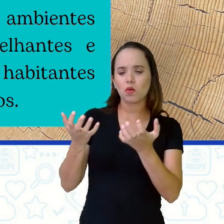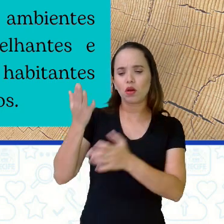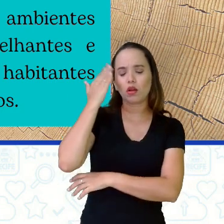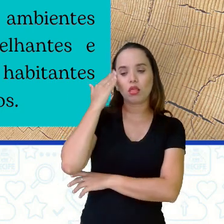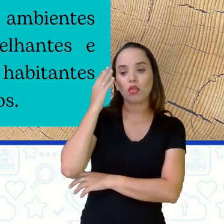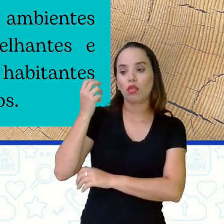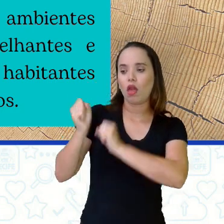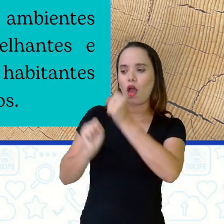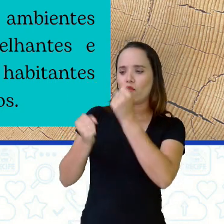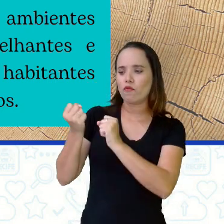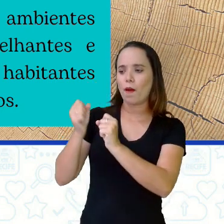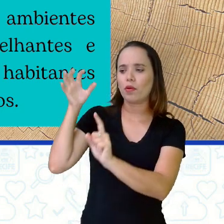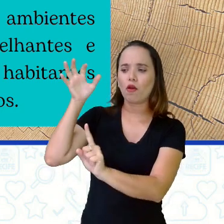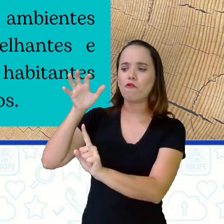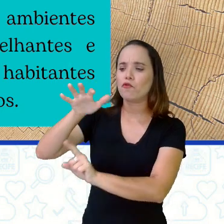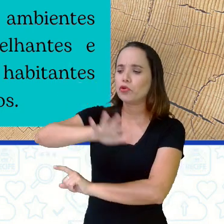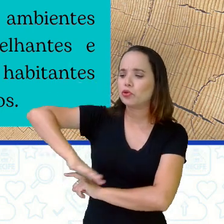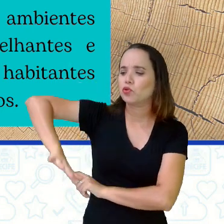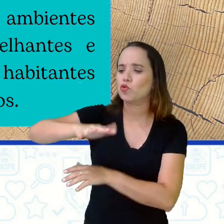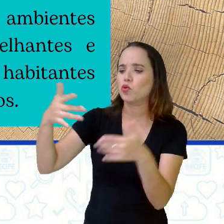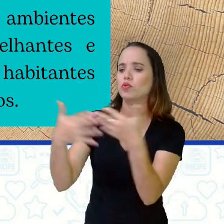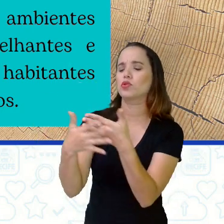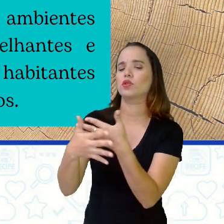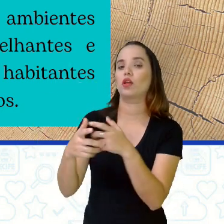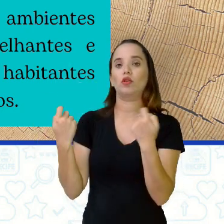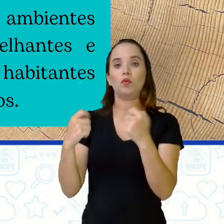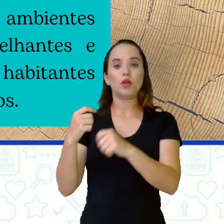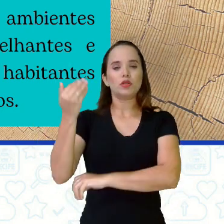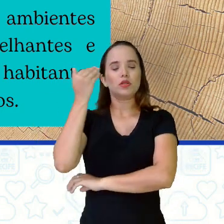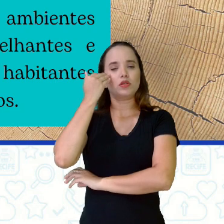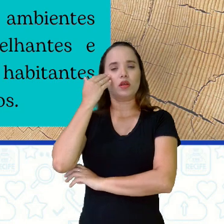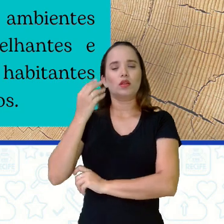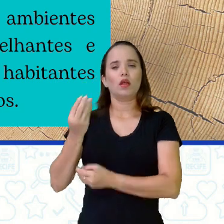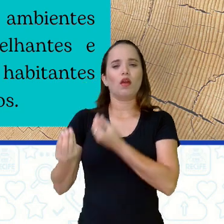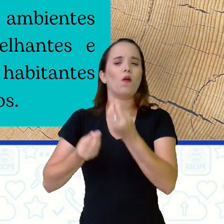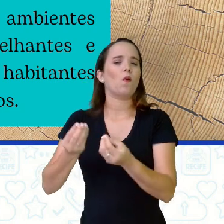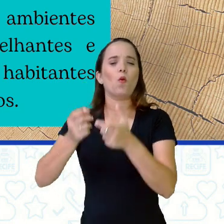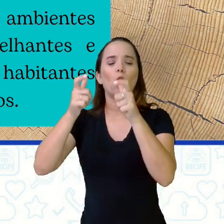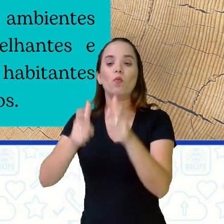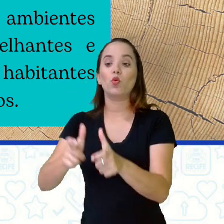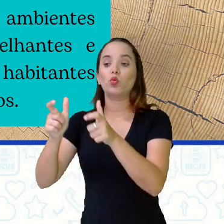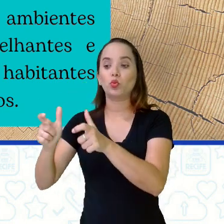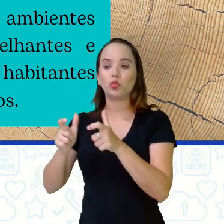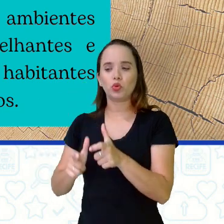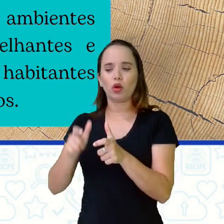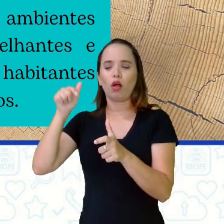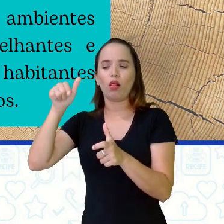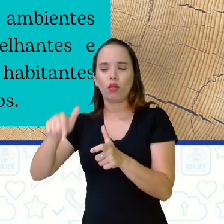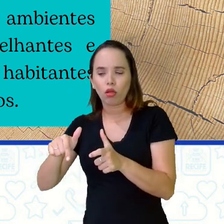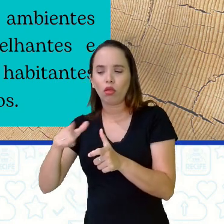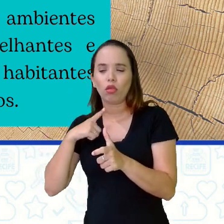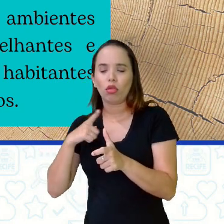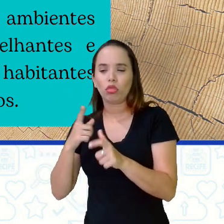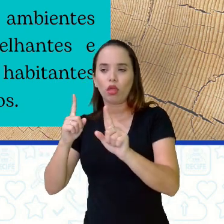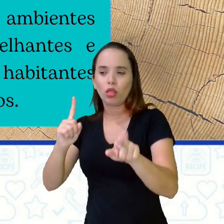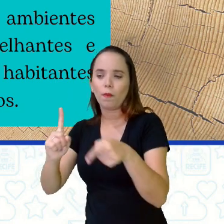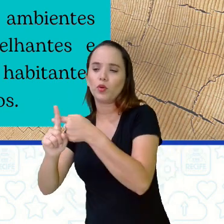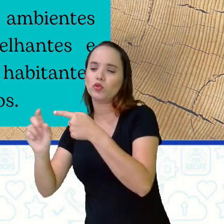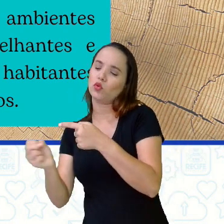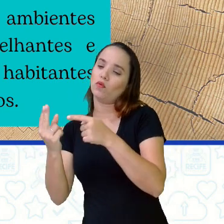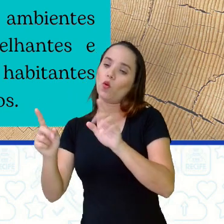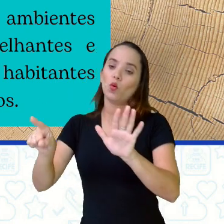área da cidade. Então, a gente tem que entender o que a localização daquele elemento naquele lugar traz de positivo ou